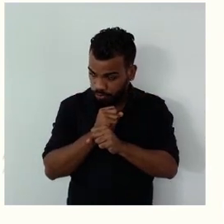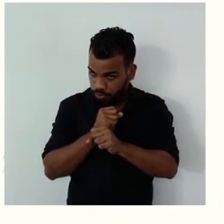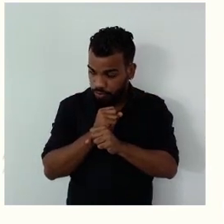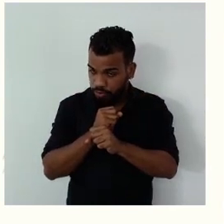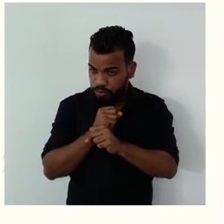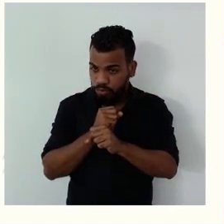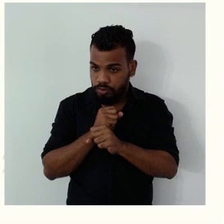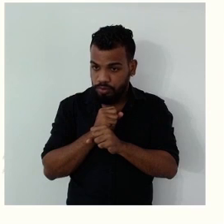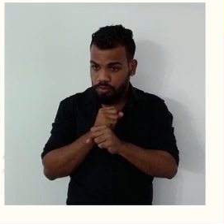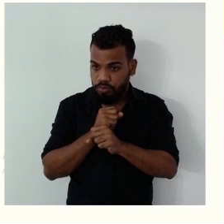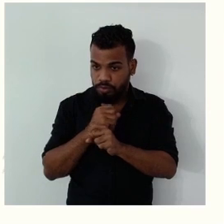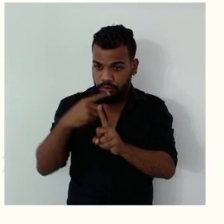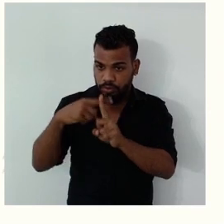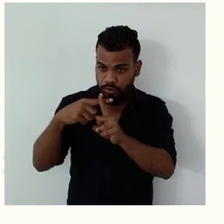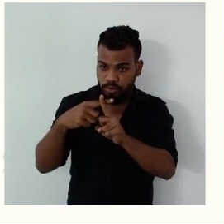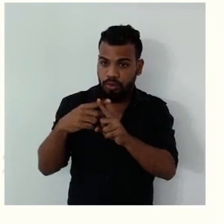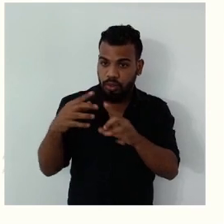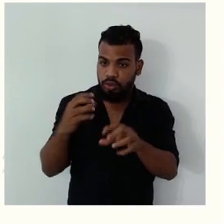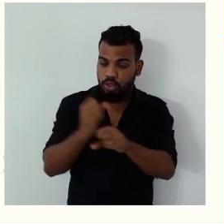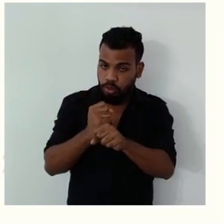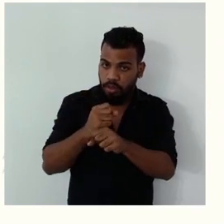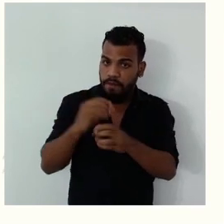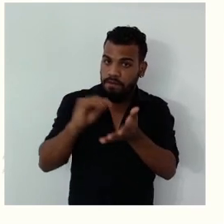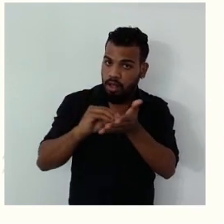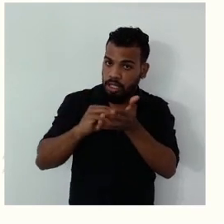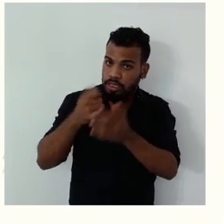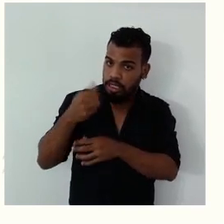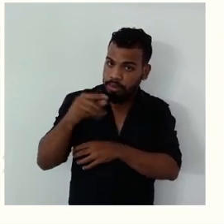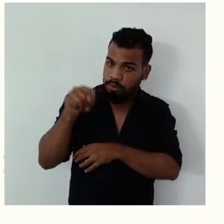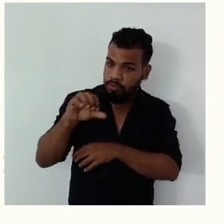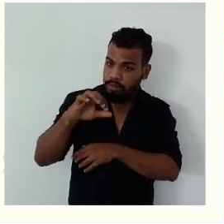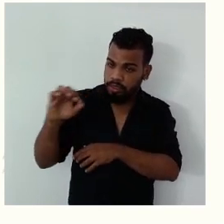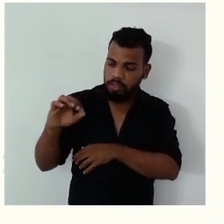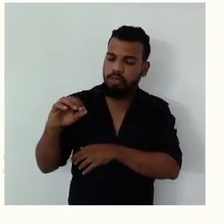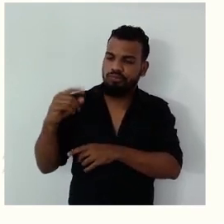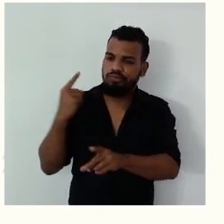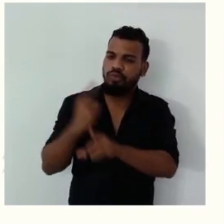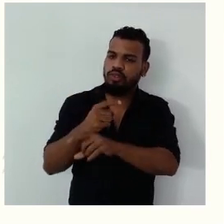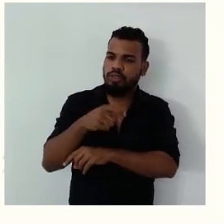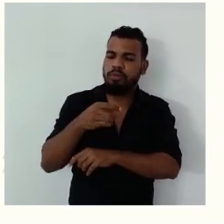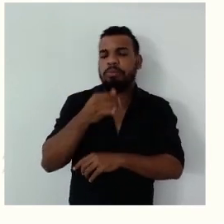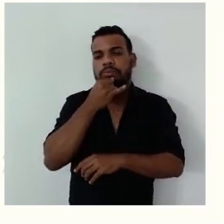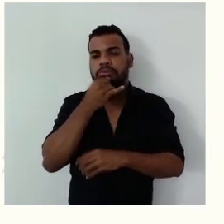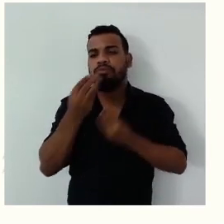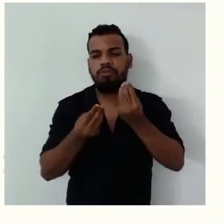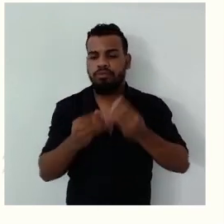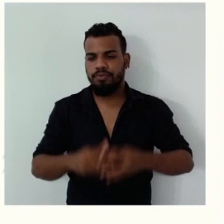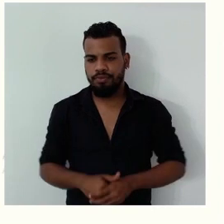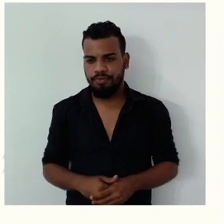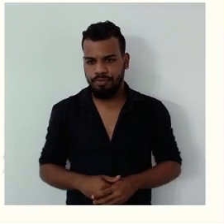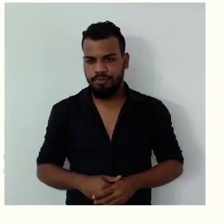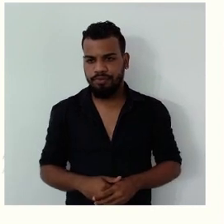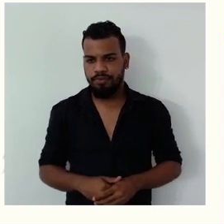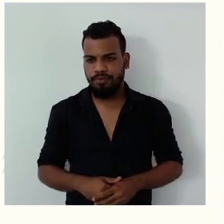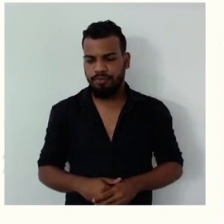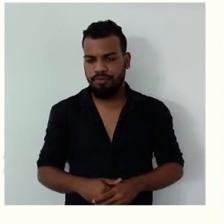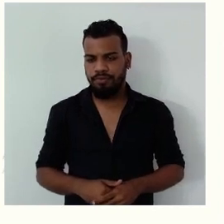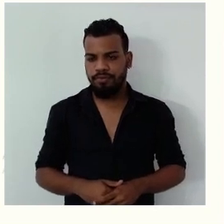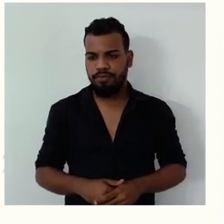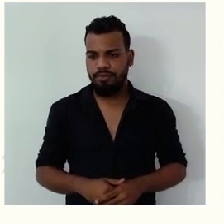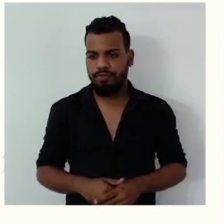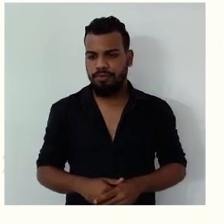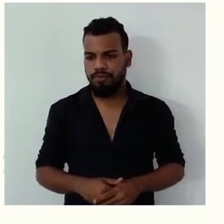para 13.900, então a gente vai encontrar a porcentagem de X. Como assim? Veja aí. Venderam um